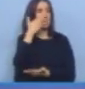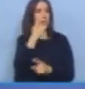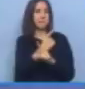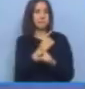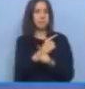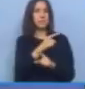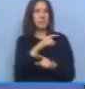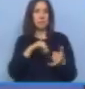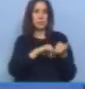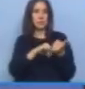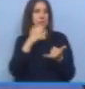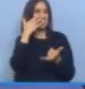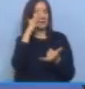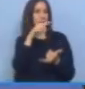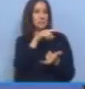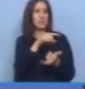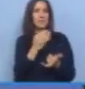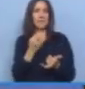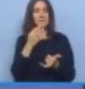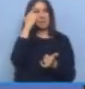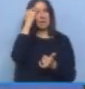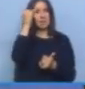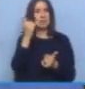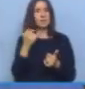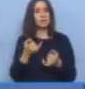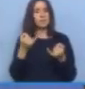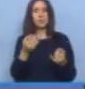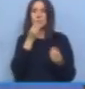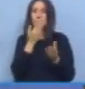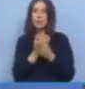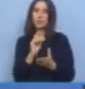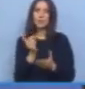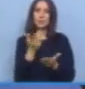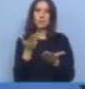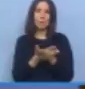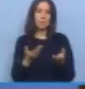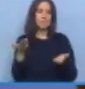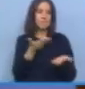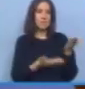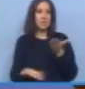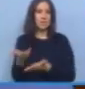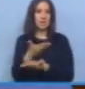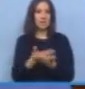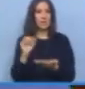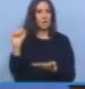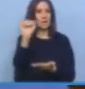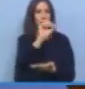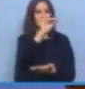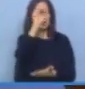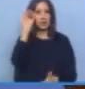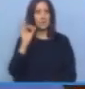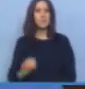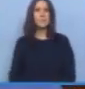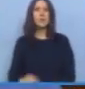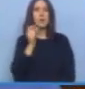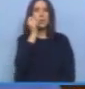as associações de imigrantes, e, portanto, a ideia é que depois façam um lanche em que todos partilhem o pão das suas regiões. O